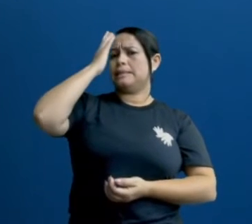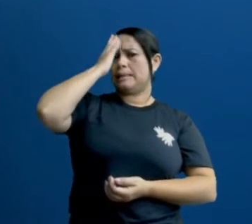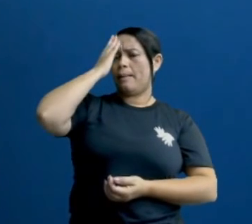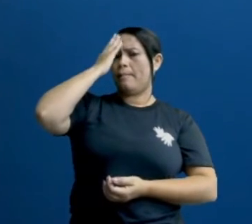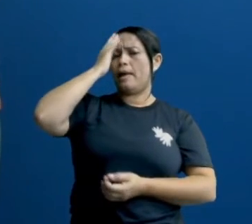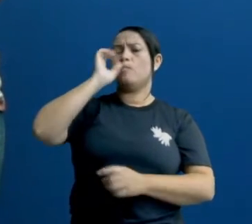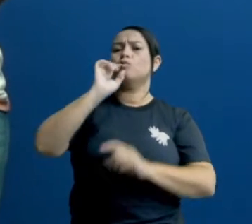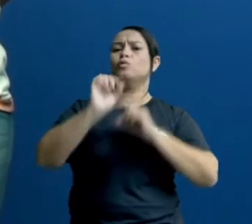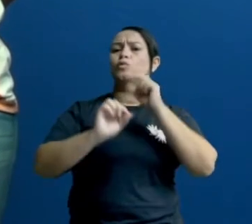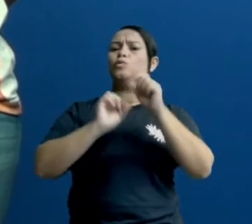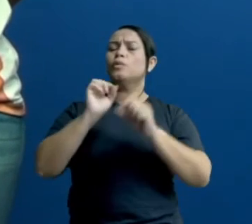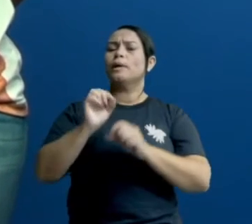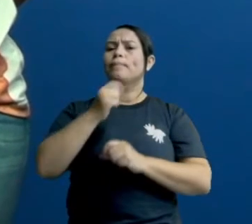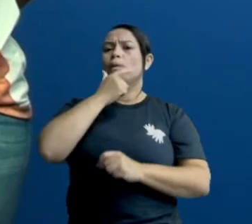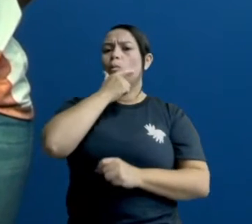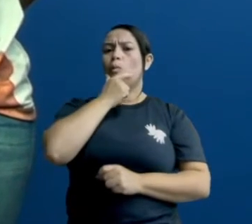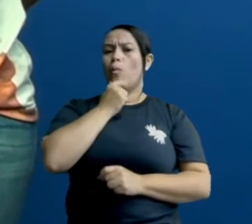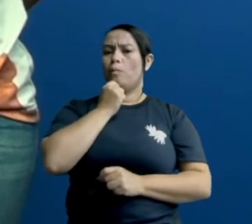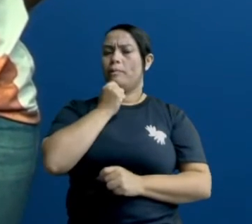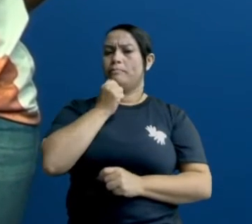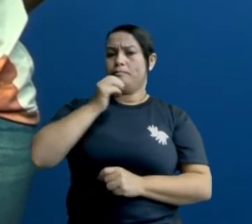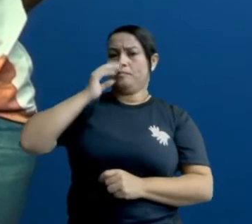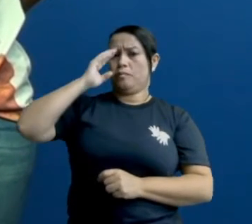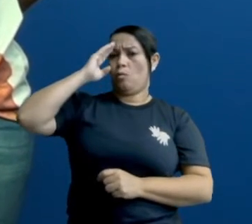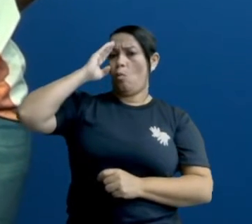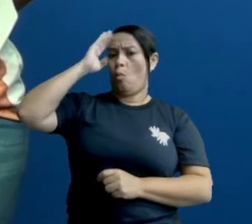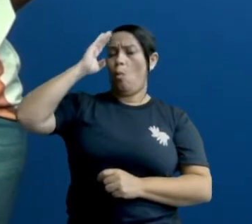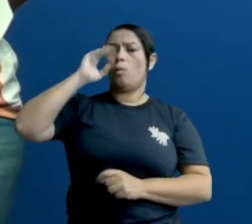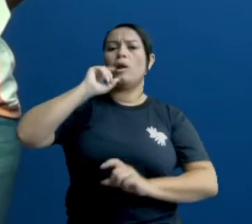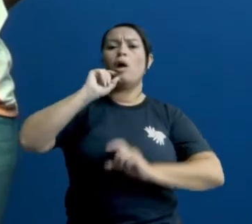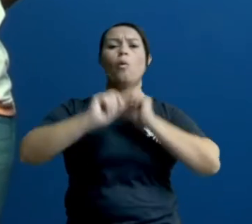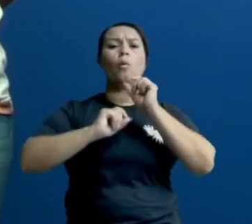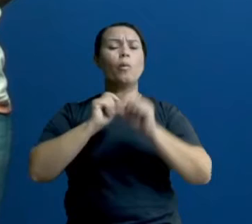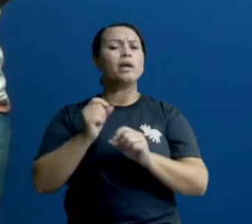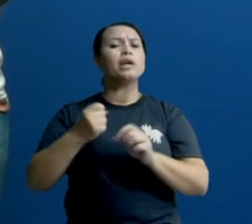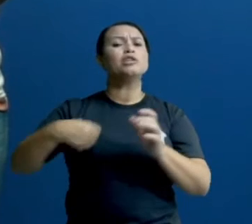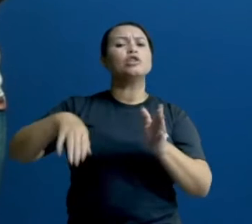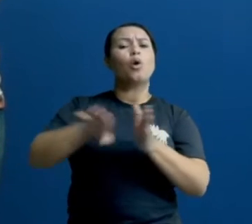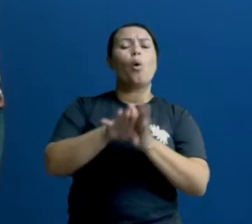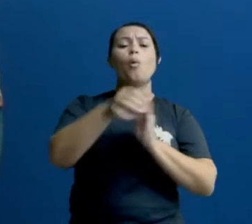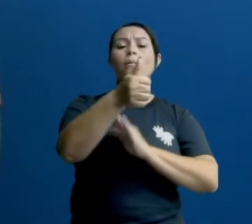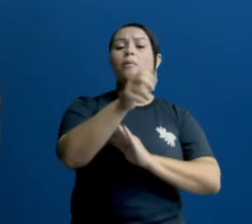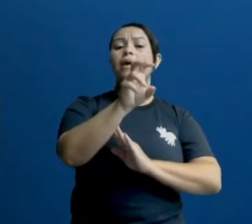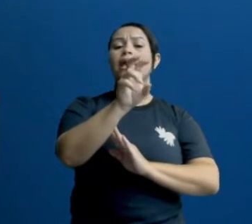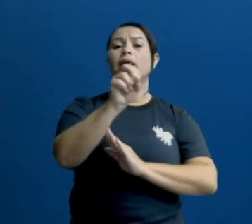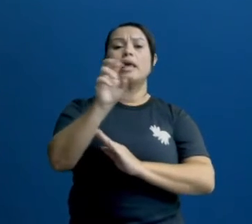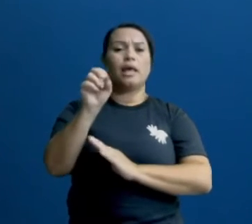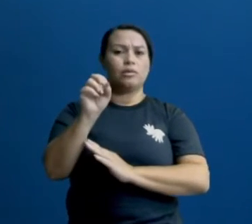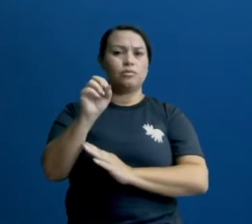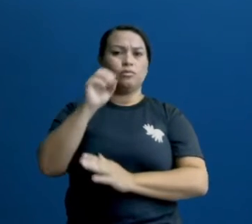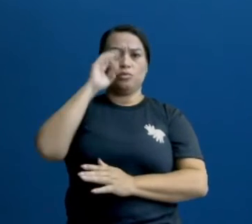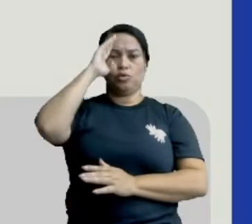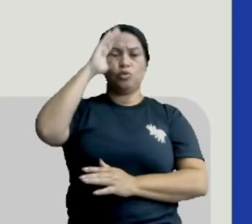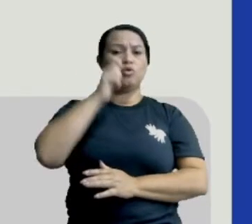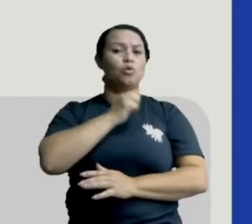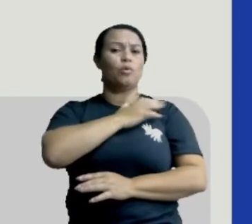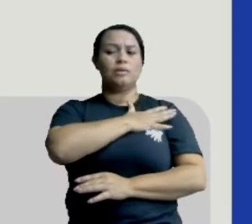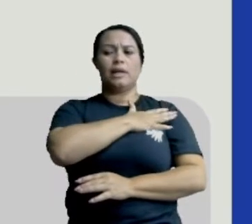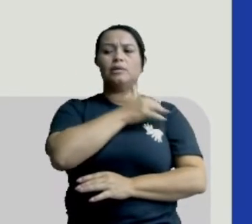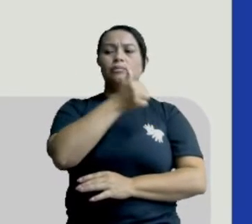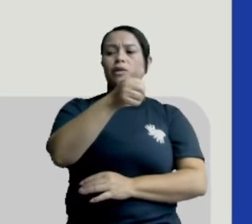que o coronel Van Hals chegou com 1.500 soldados, certo? Então ele chegou